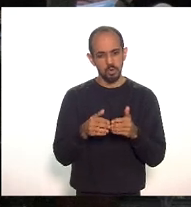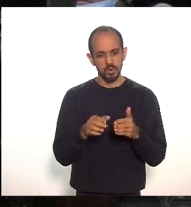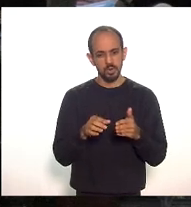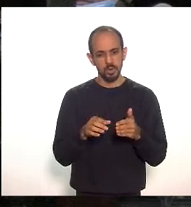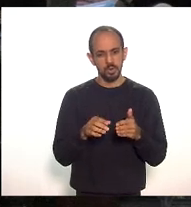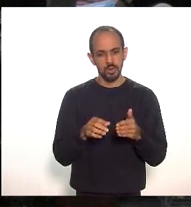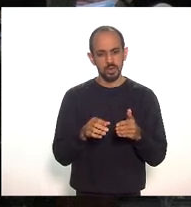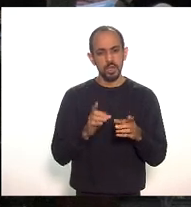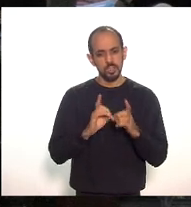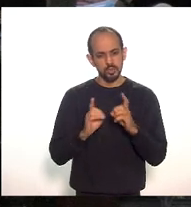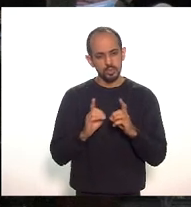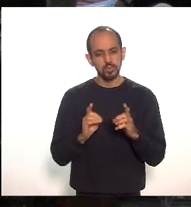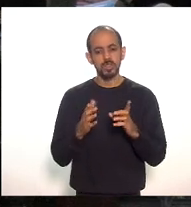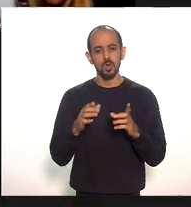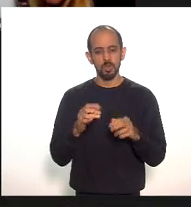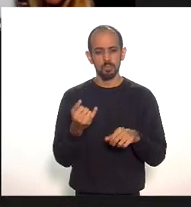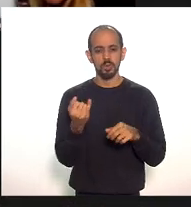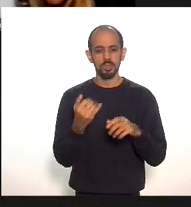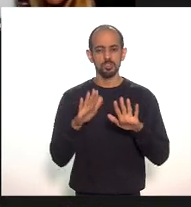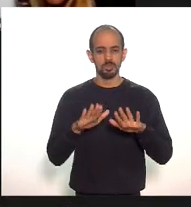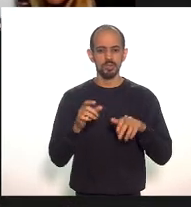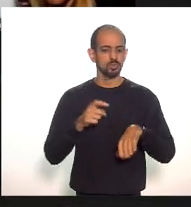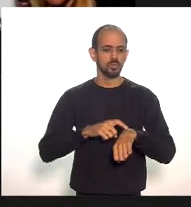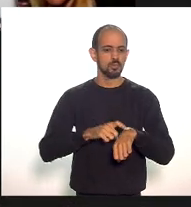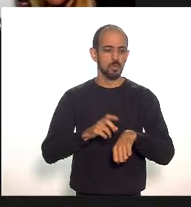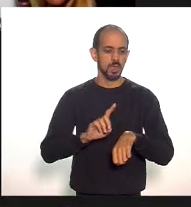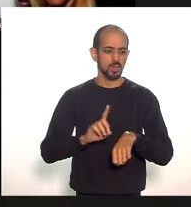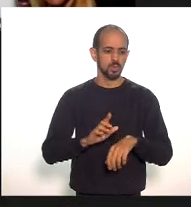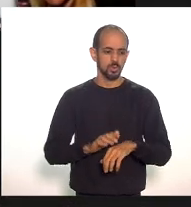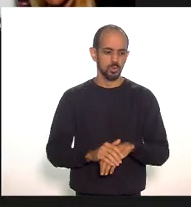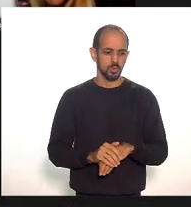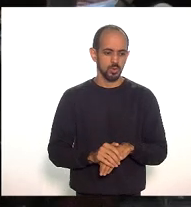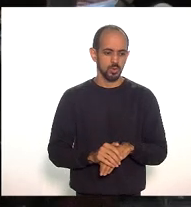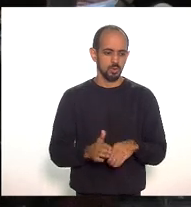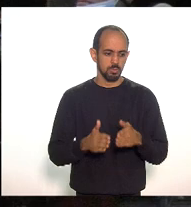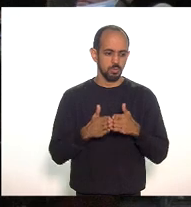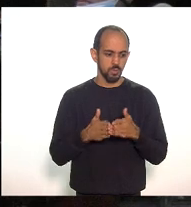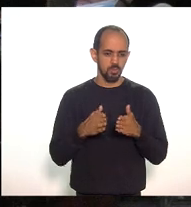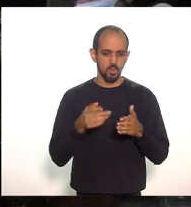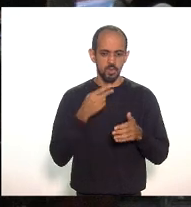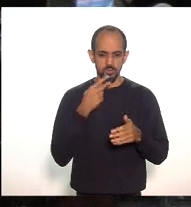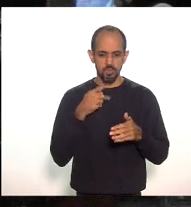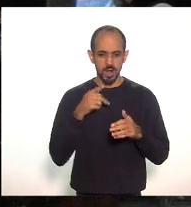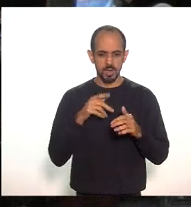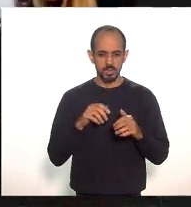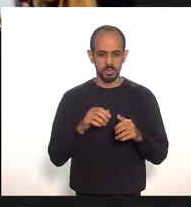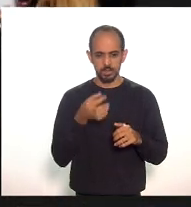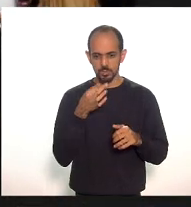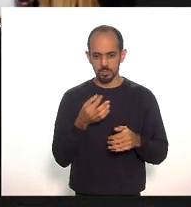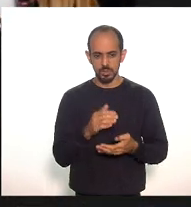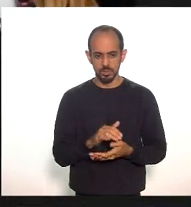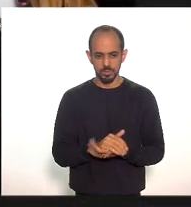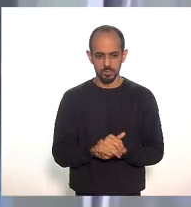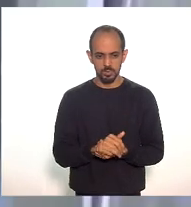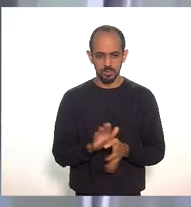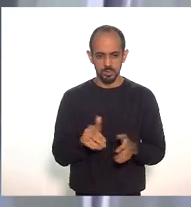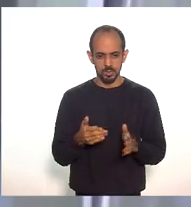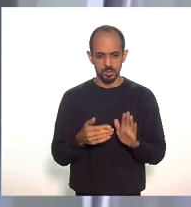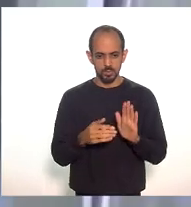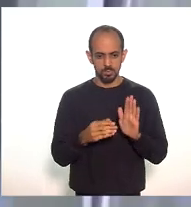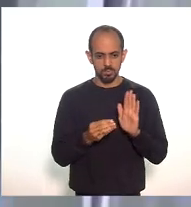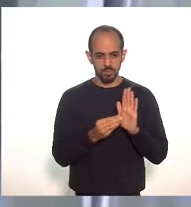sobre acabaram direito então então por favor para isso vossa excelência' emitir o parecer porque a gente possa no momento